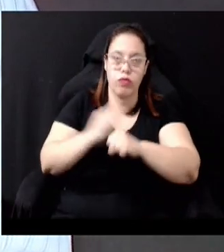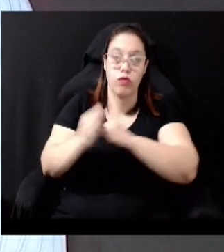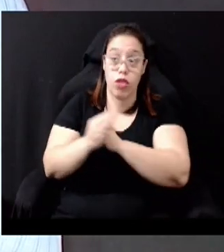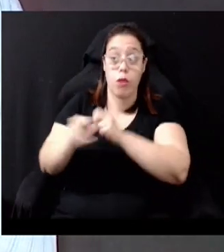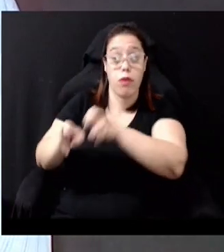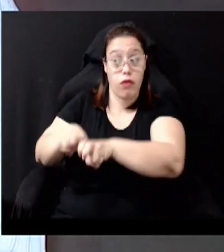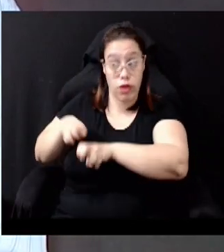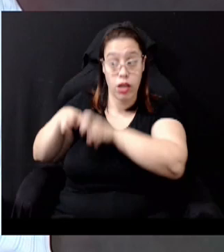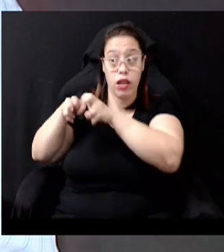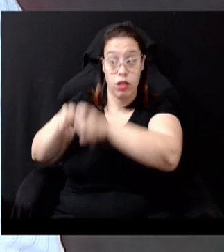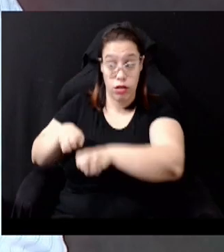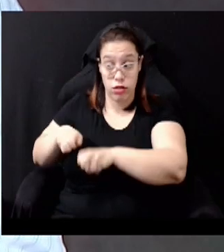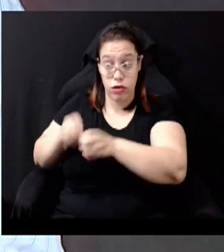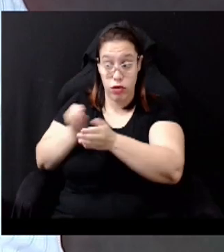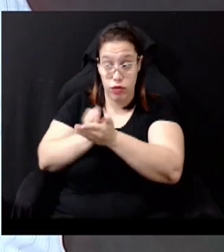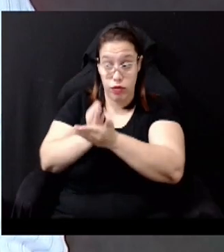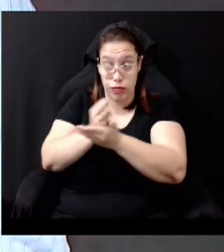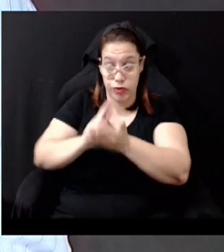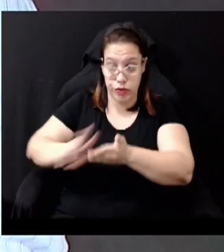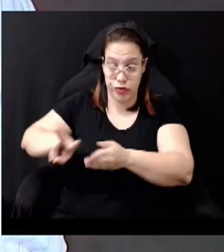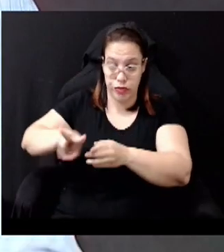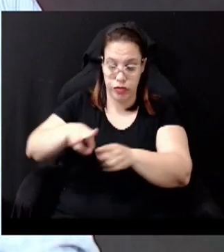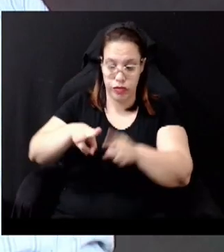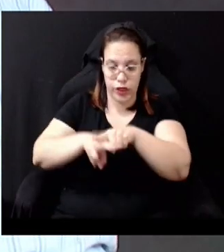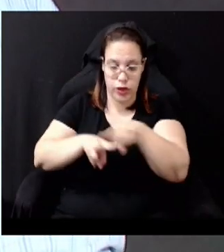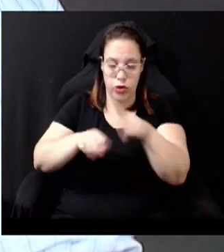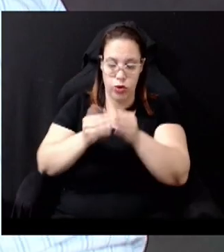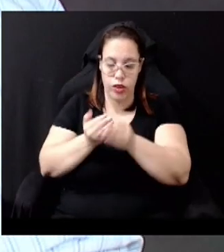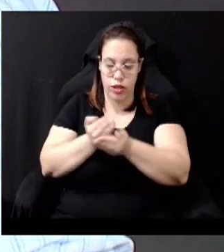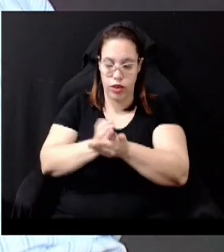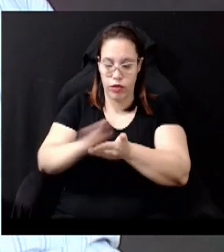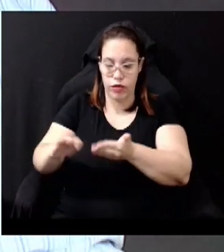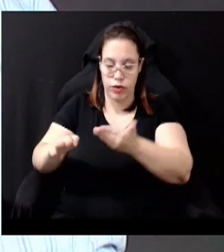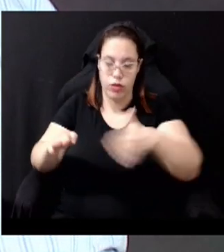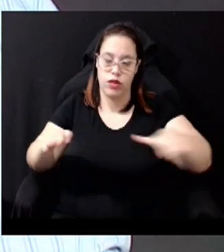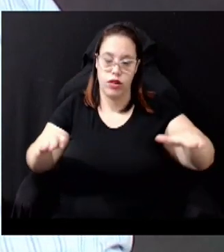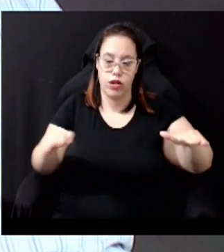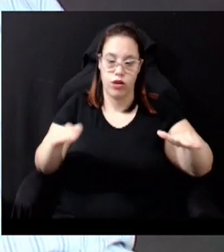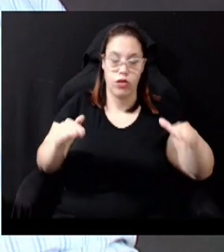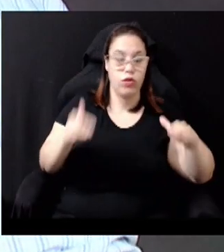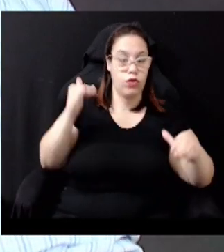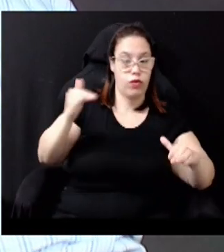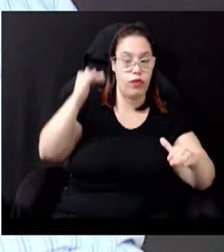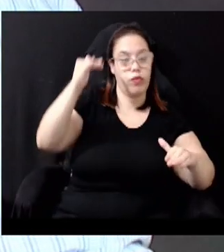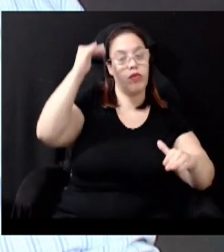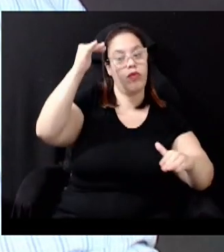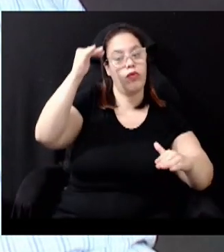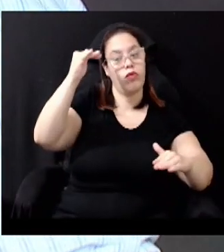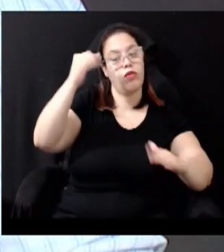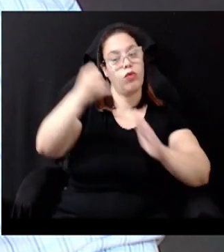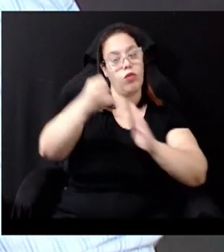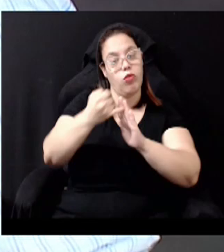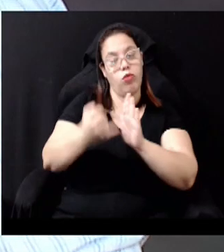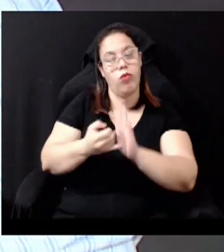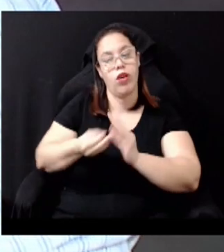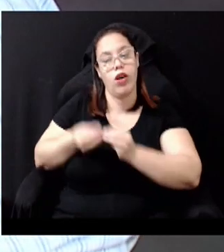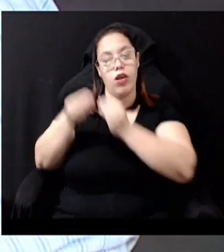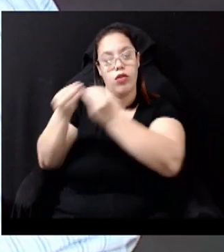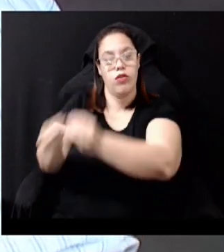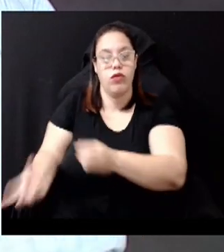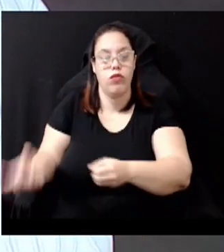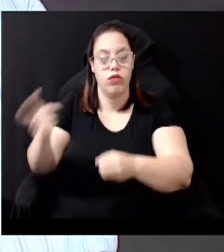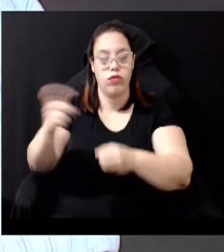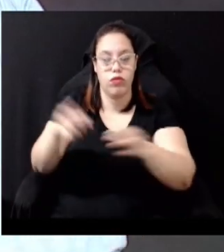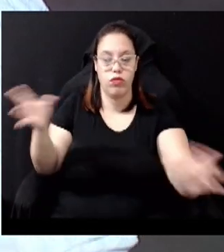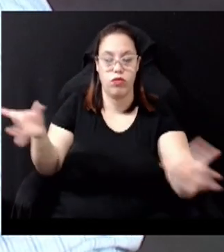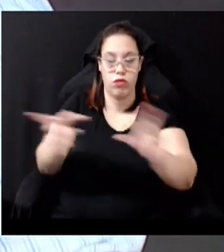ela separava 2 bairros da cidade, e ela foi desenvolvido um produto imobiliário ali que trouxesse a conexão entre